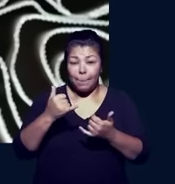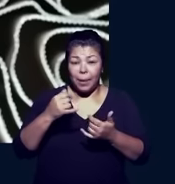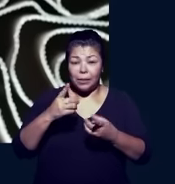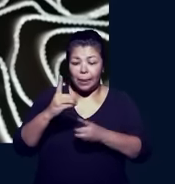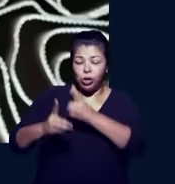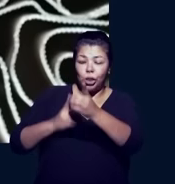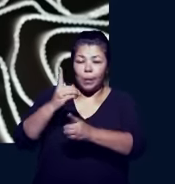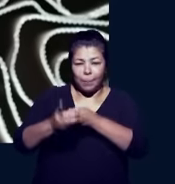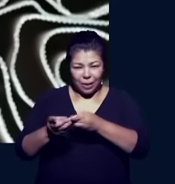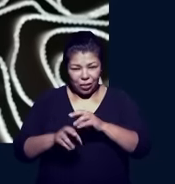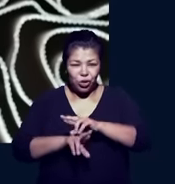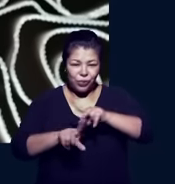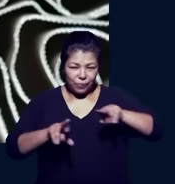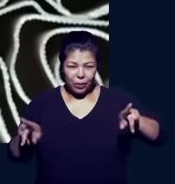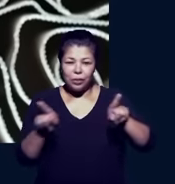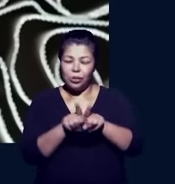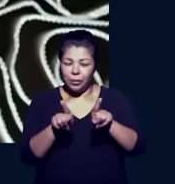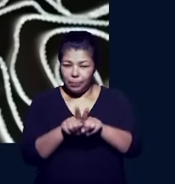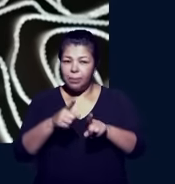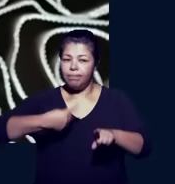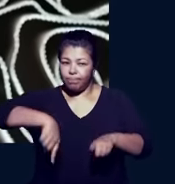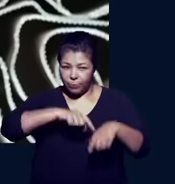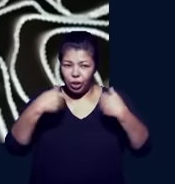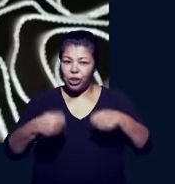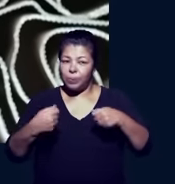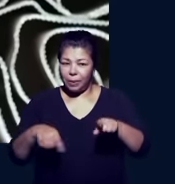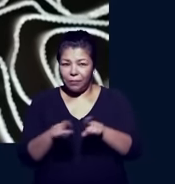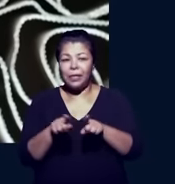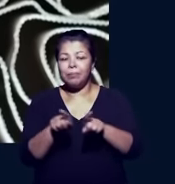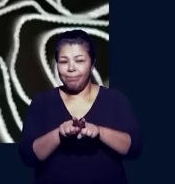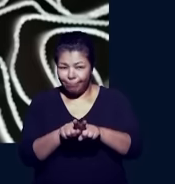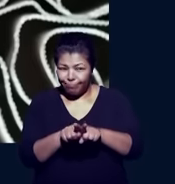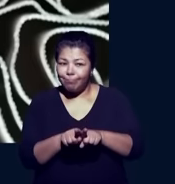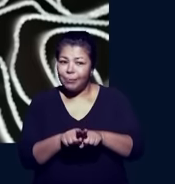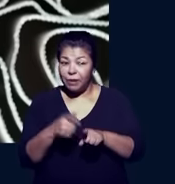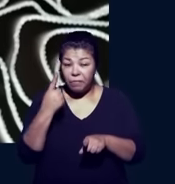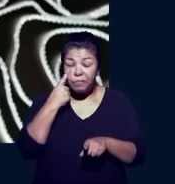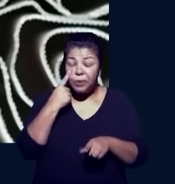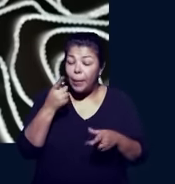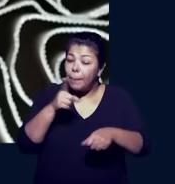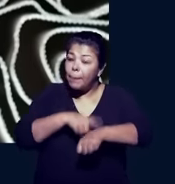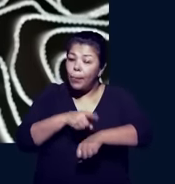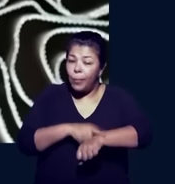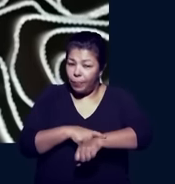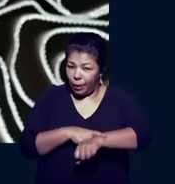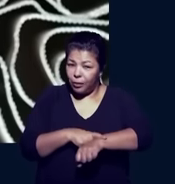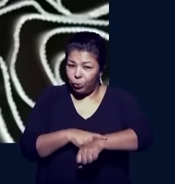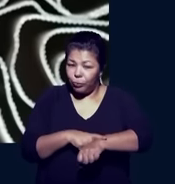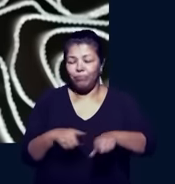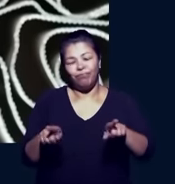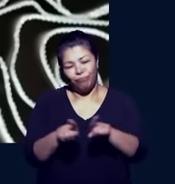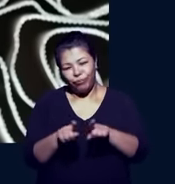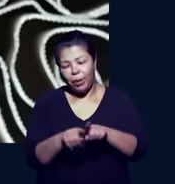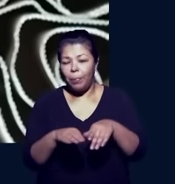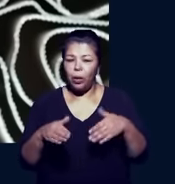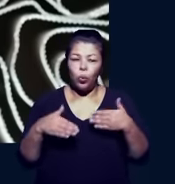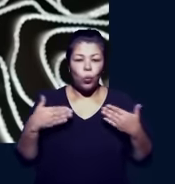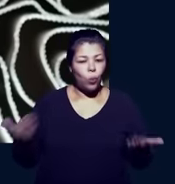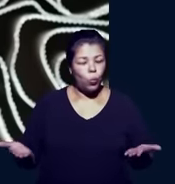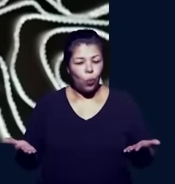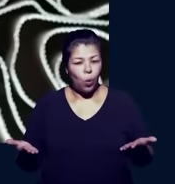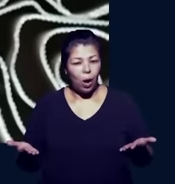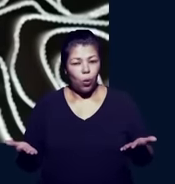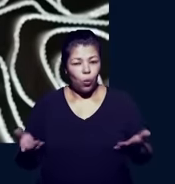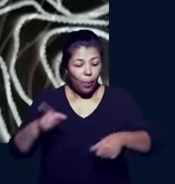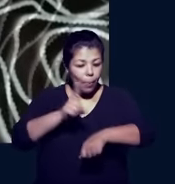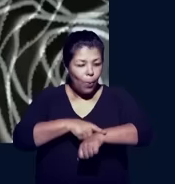principalmente a partir de agora a gente vai ter que qualificar um pouco sobre que momento o que para e eh pedaço da curva nós estamos